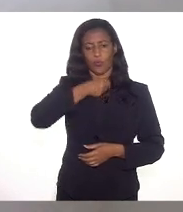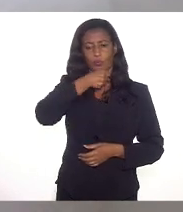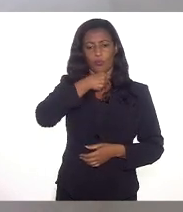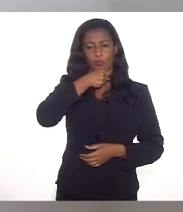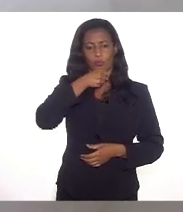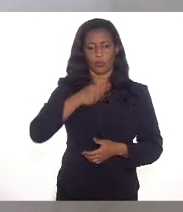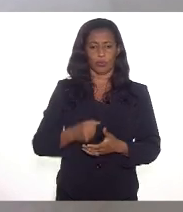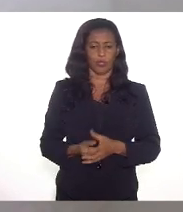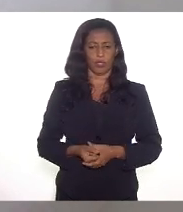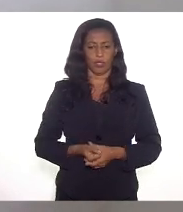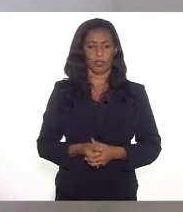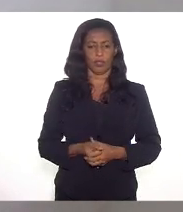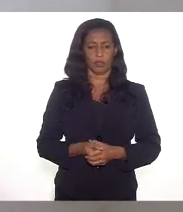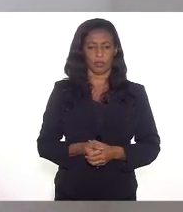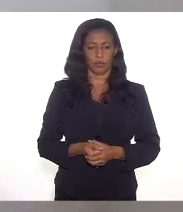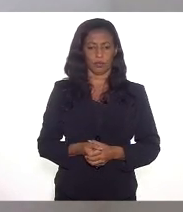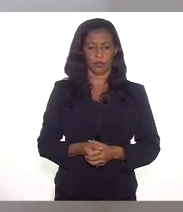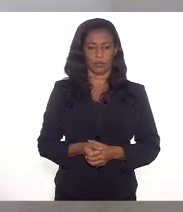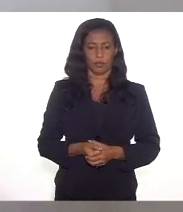Félix.